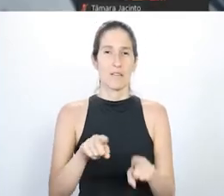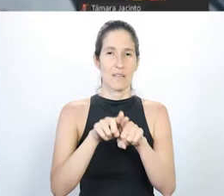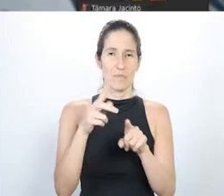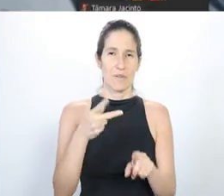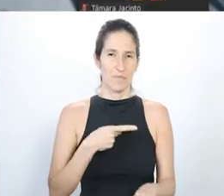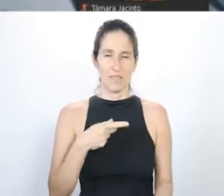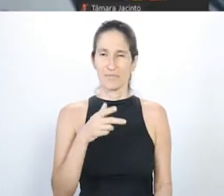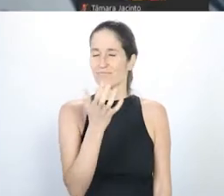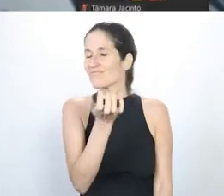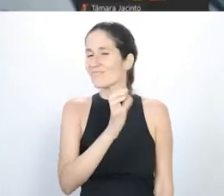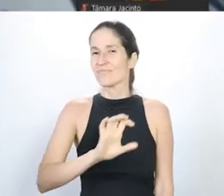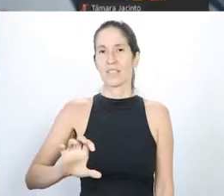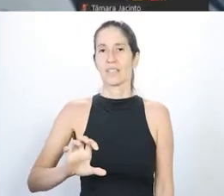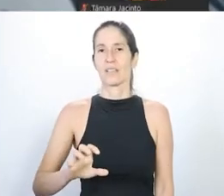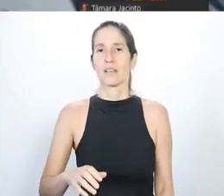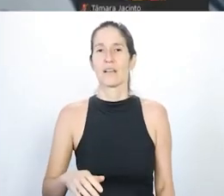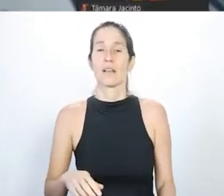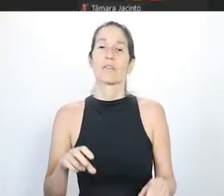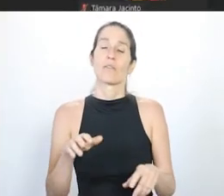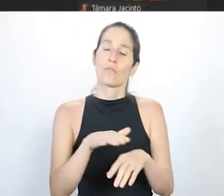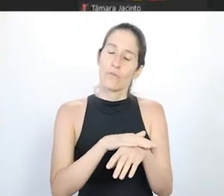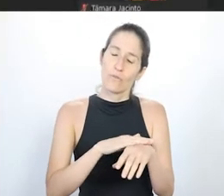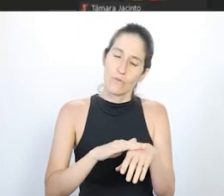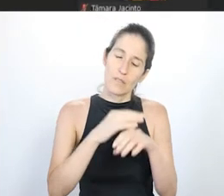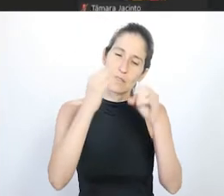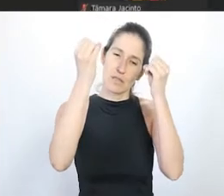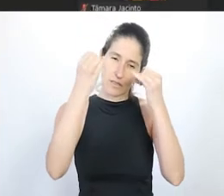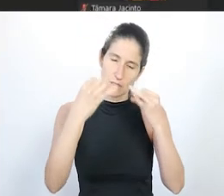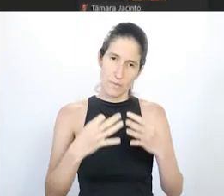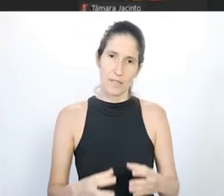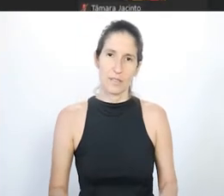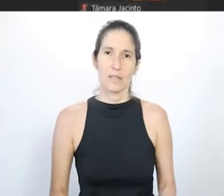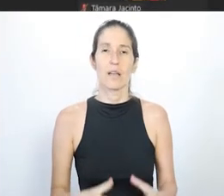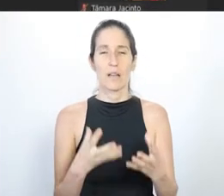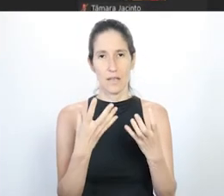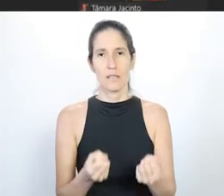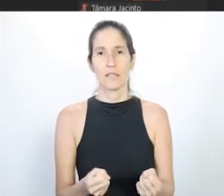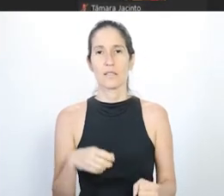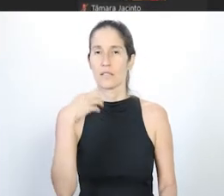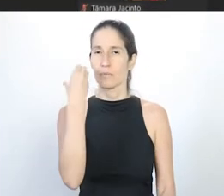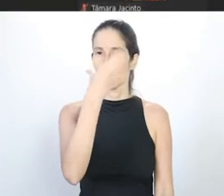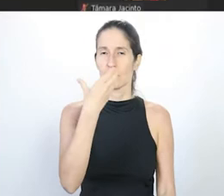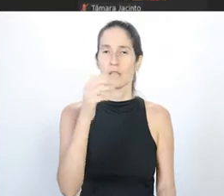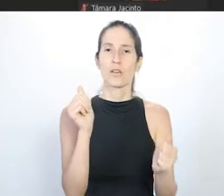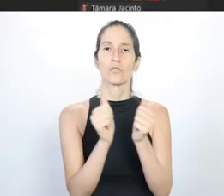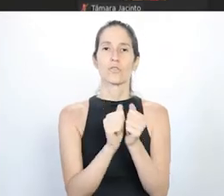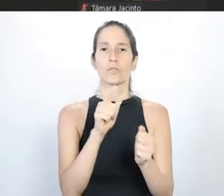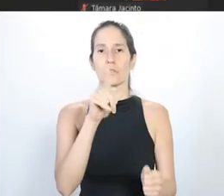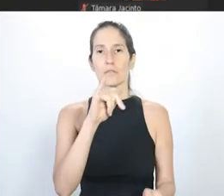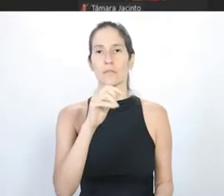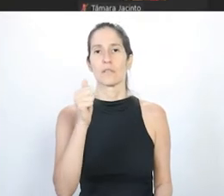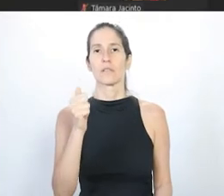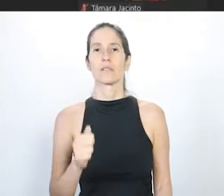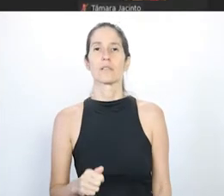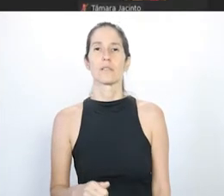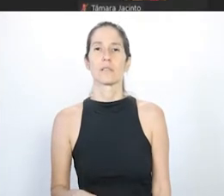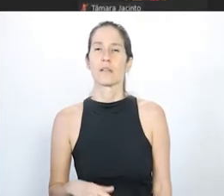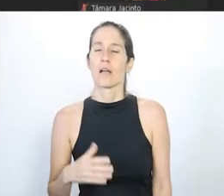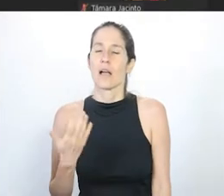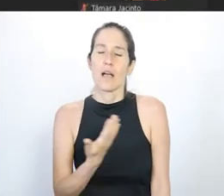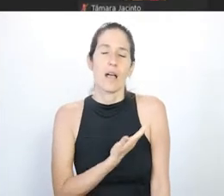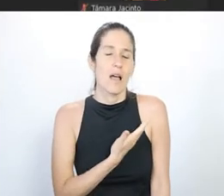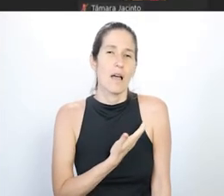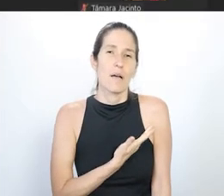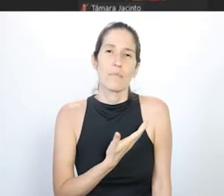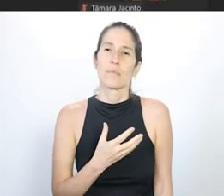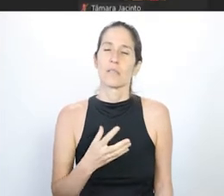falei com ela, aí a gente fiquemos com Lia, porque é uma figura, é uma amigona. Lia é tudo